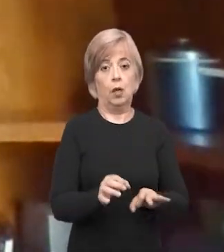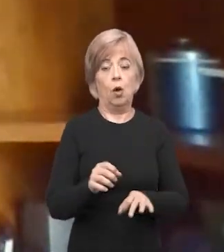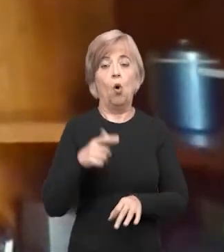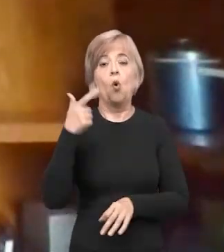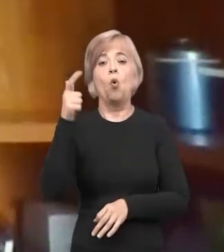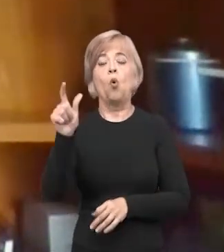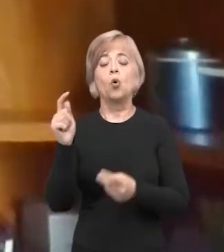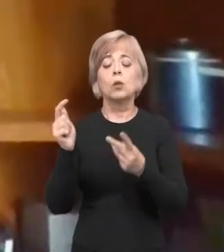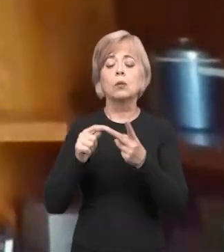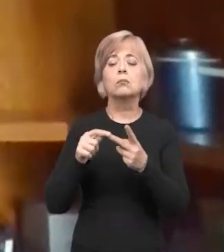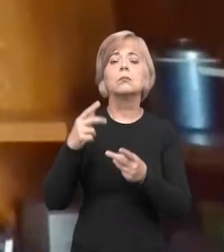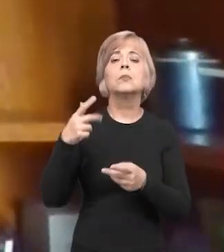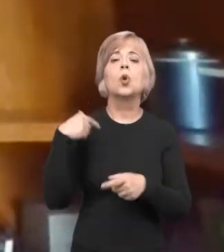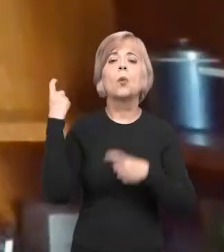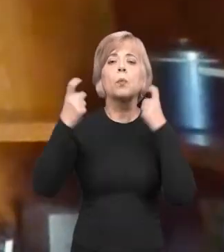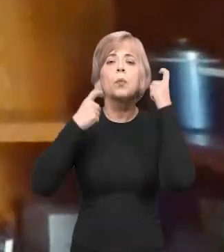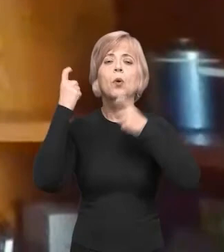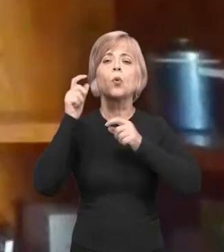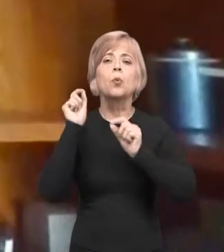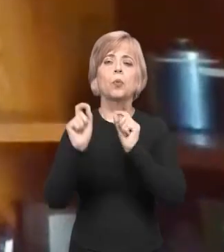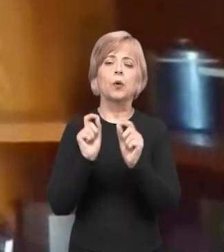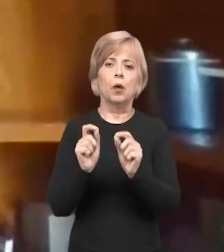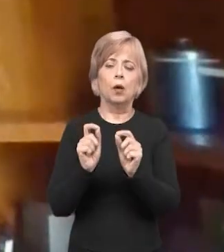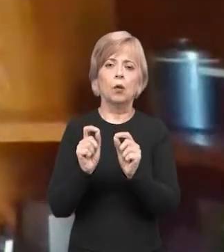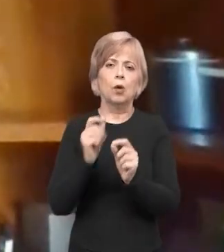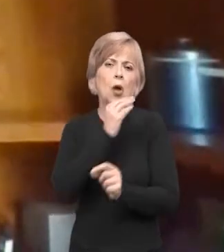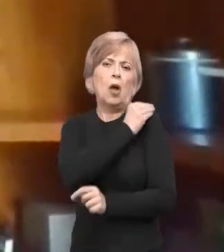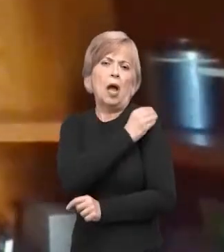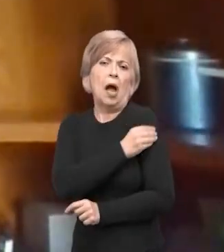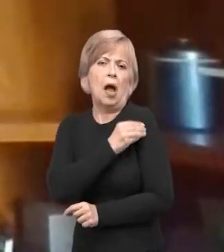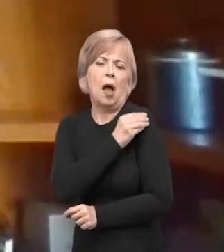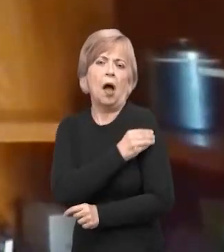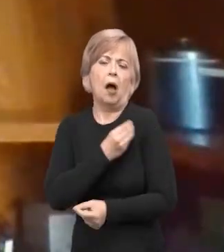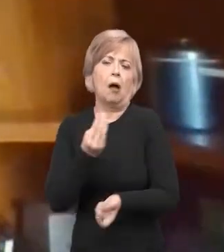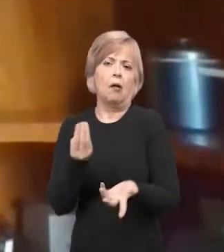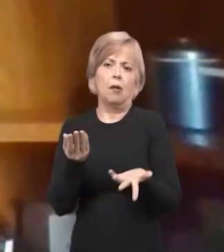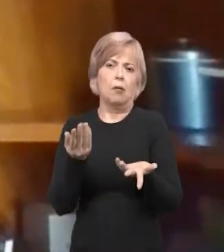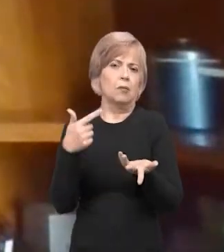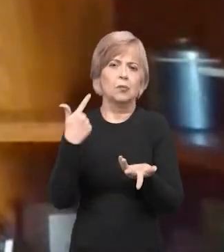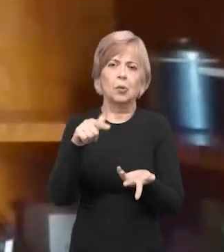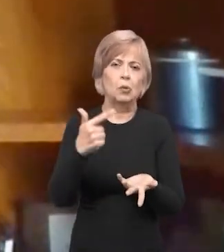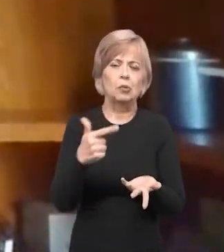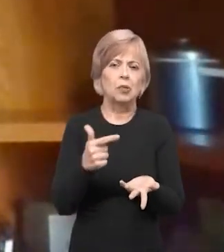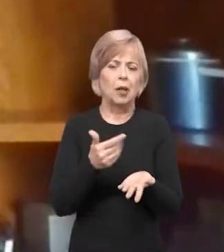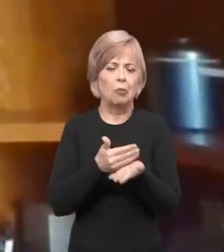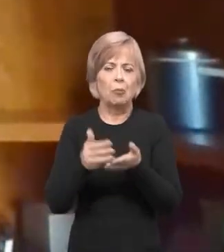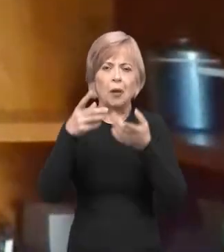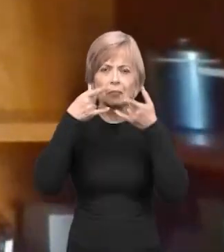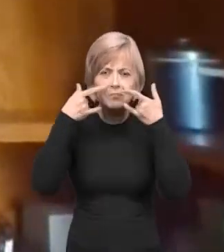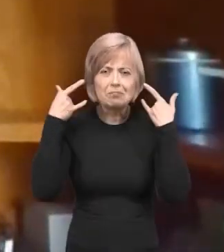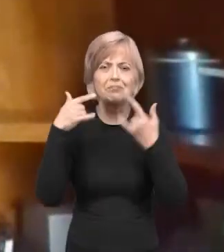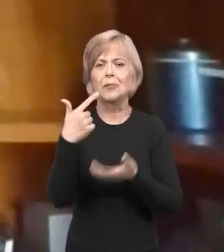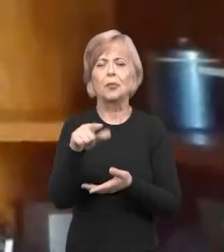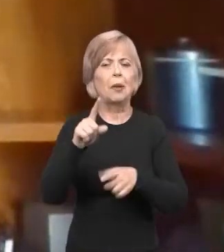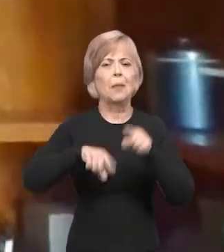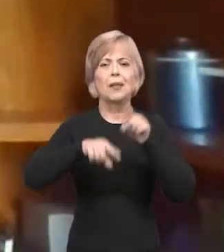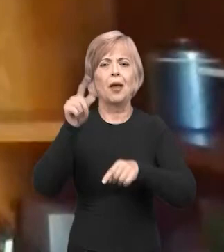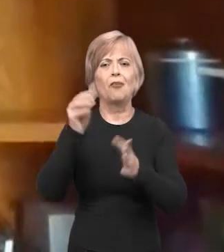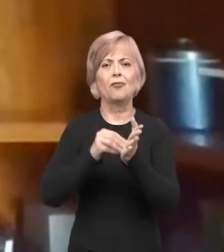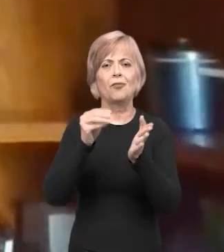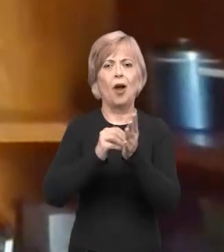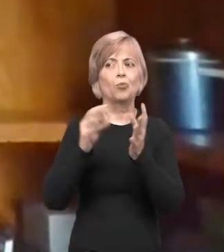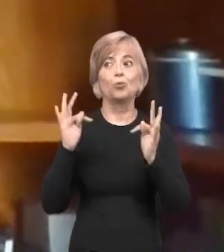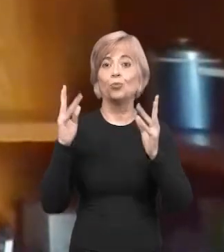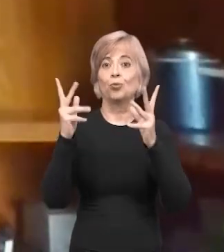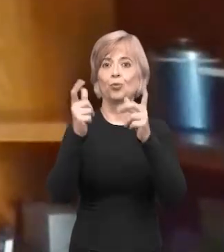aí mais para o início da pandemia, era uma preocupação, não havia álcool em gel, não havia aquele início, né? Faltou material